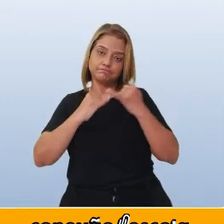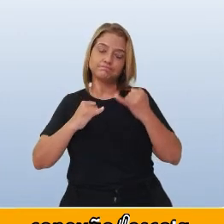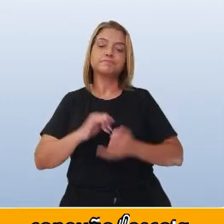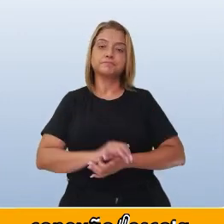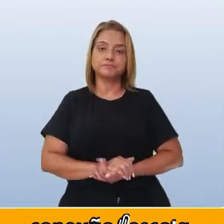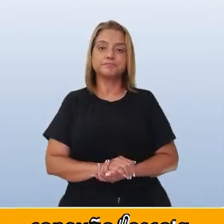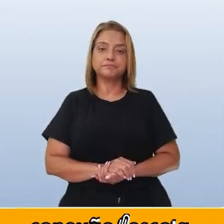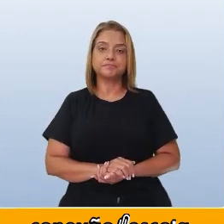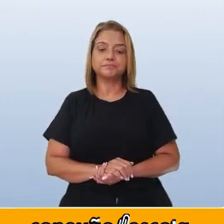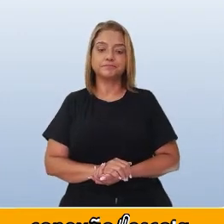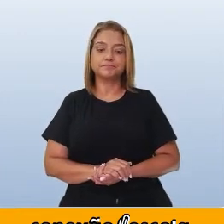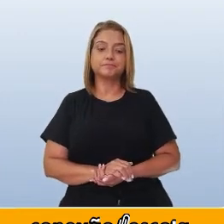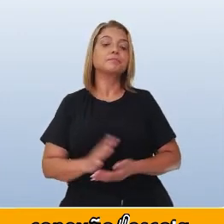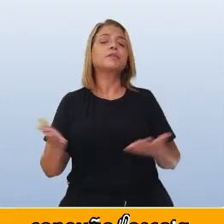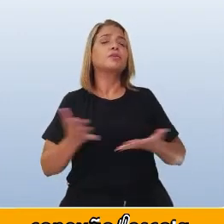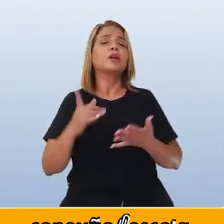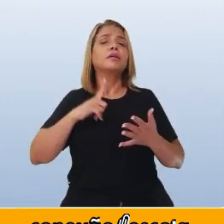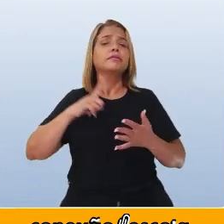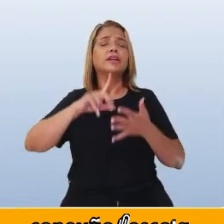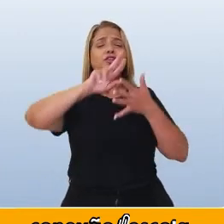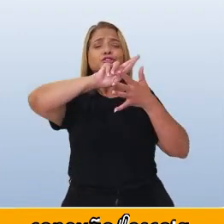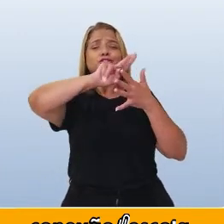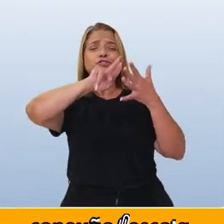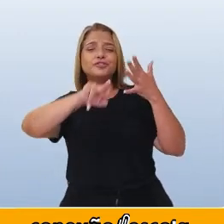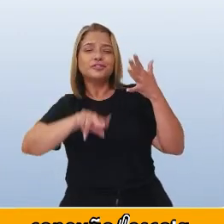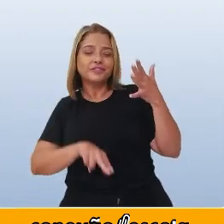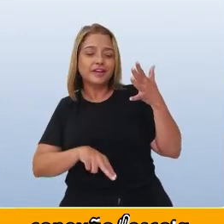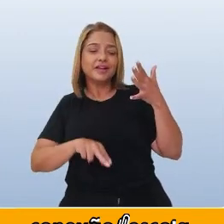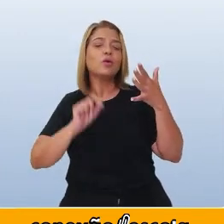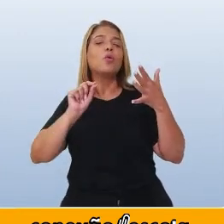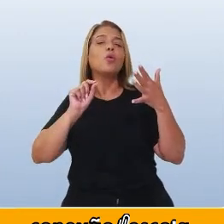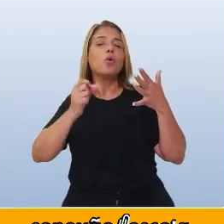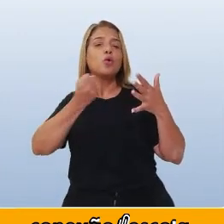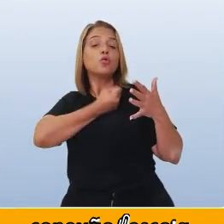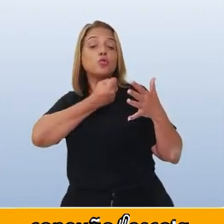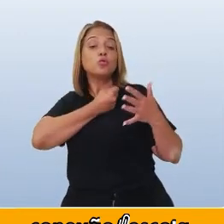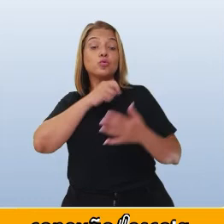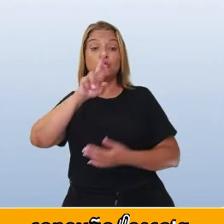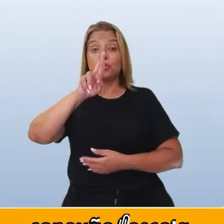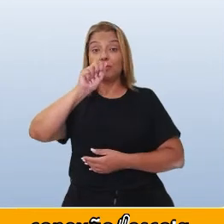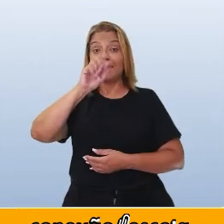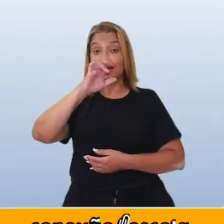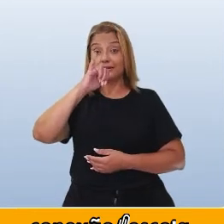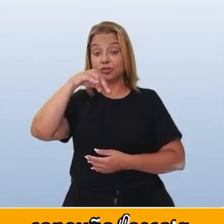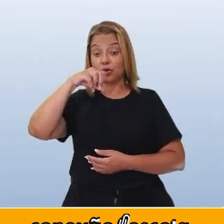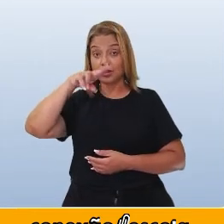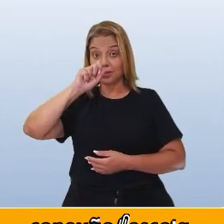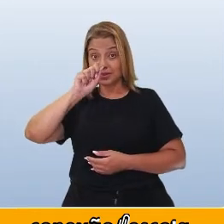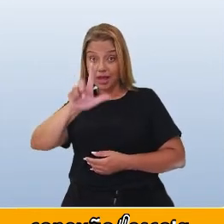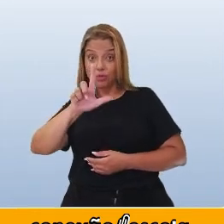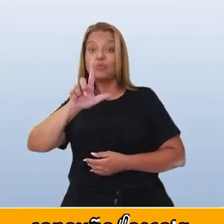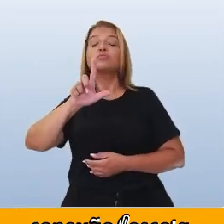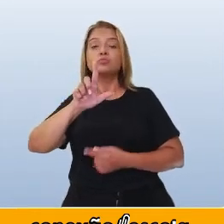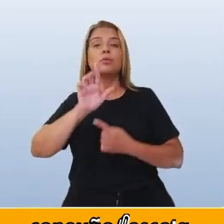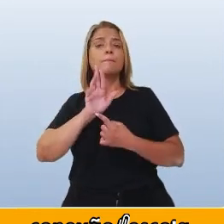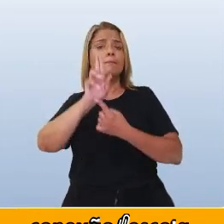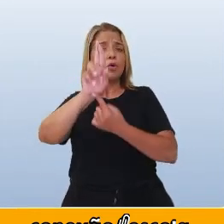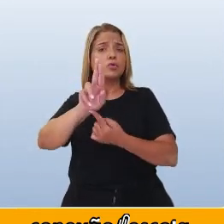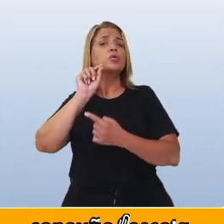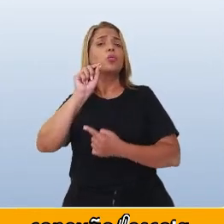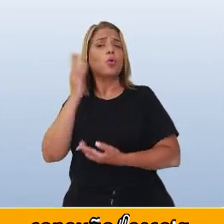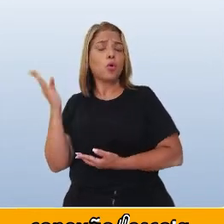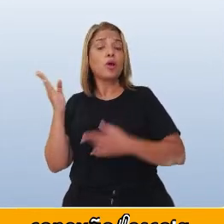Diferentes representações de um número racional. É importante ressaltarmos que as frações